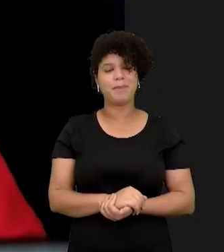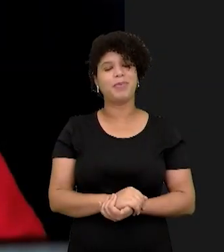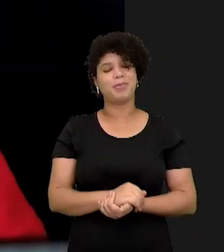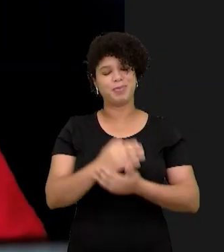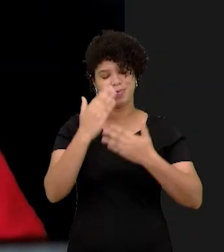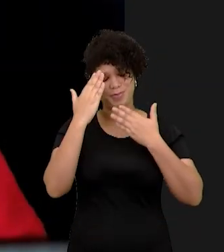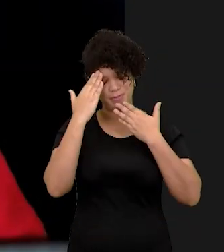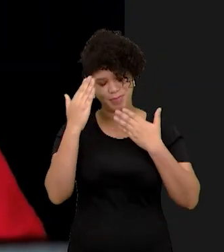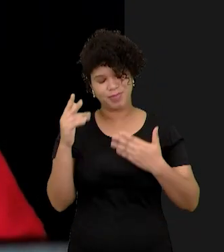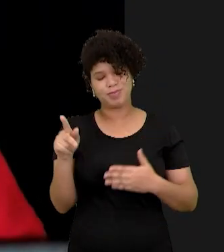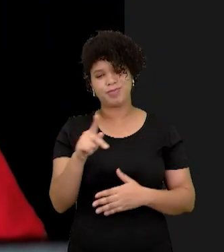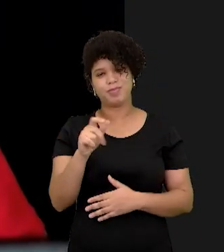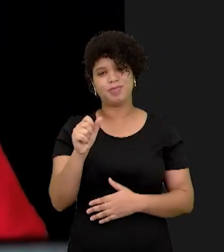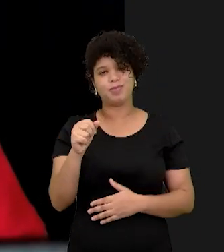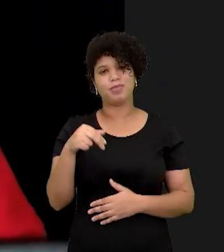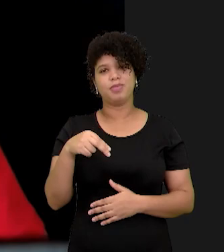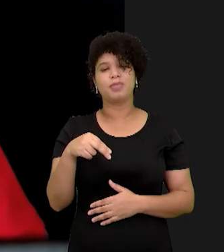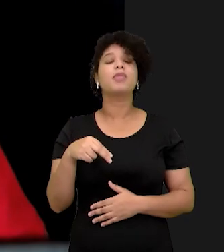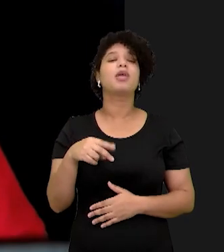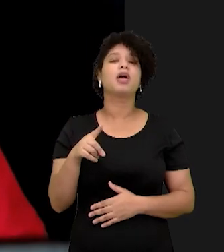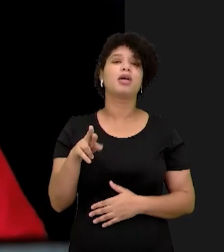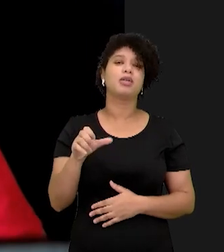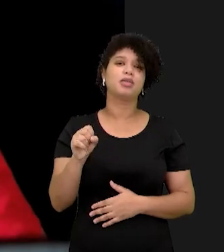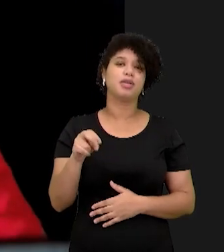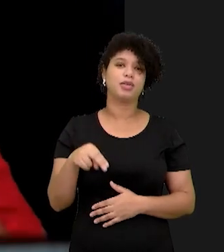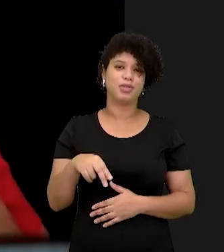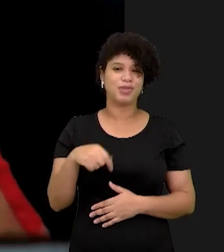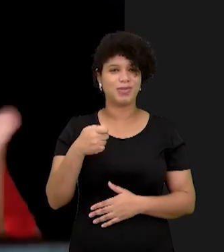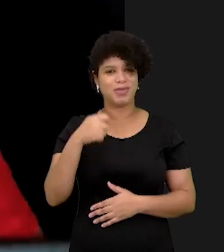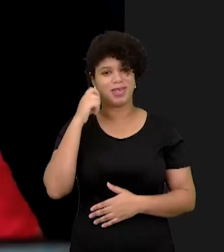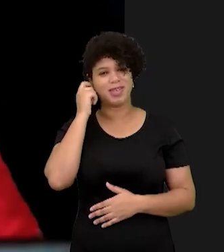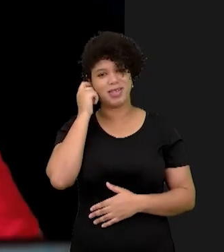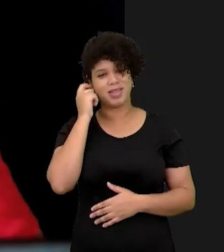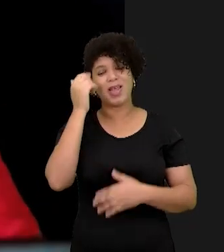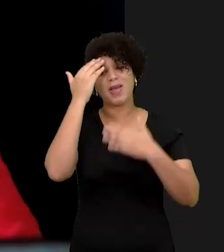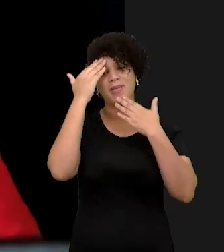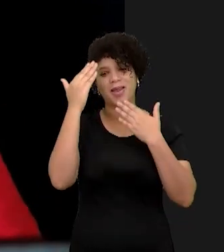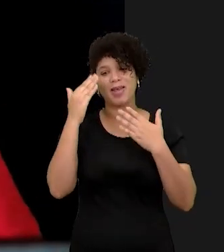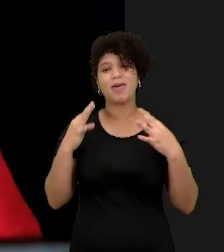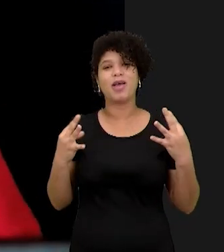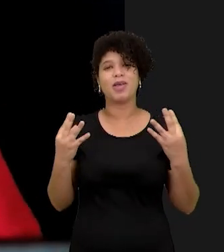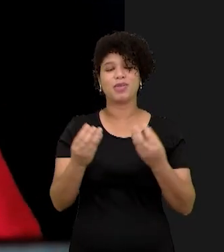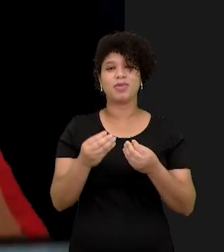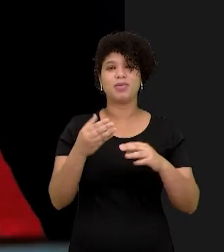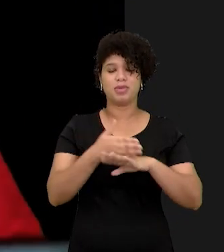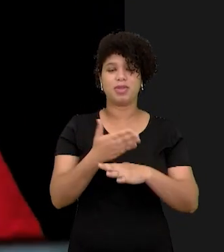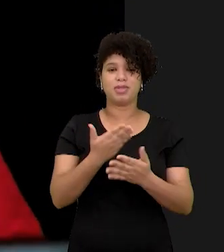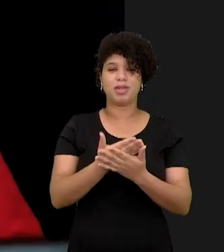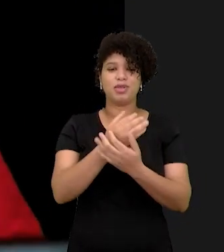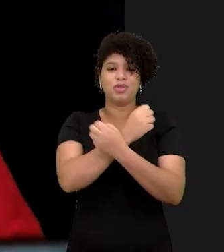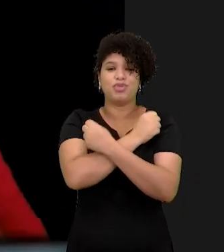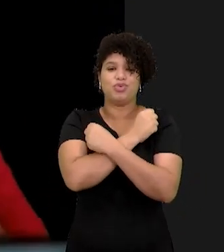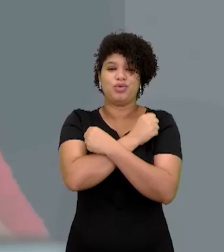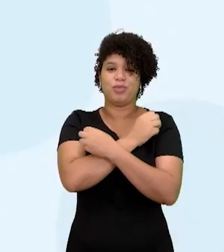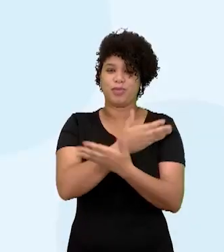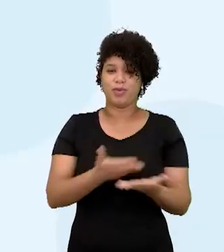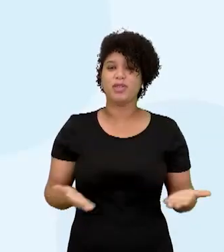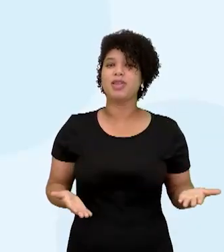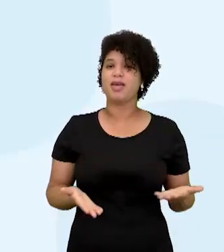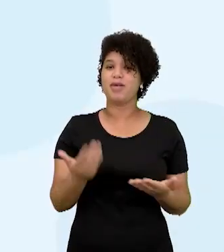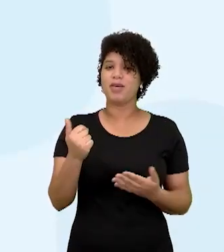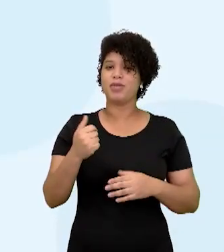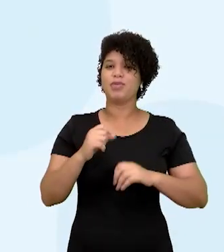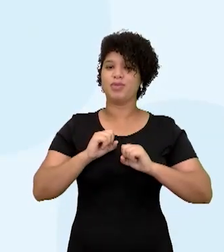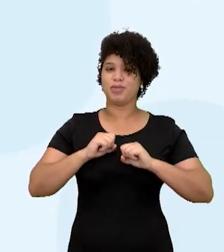Muito obrigado, professor Anderson. Obrigado a galera aí que está acompanhando a nossa aula. Um super abraço. Vamos trabalhar a